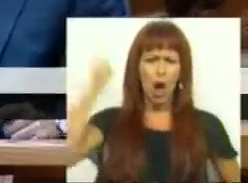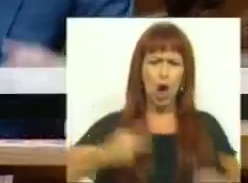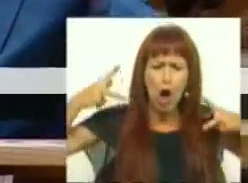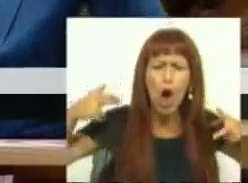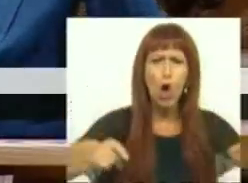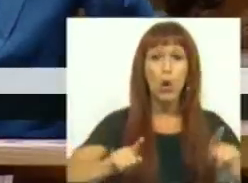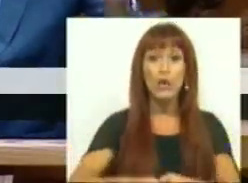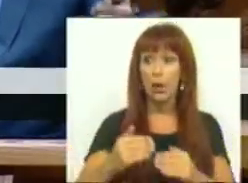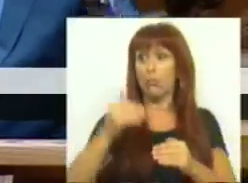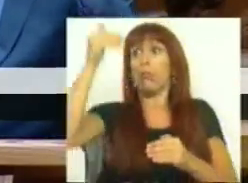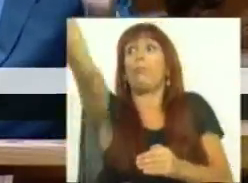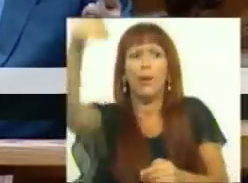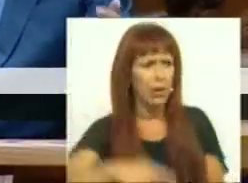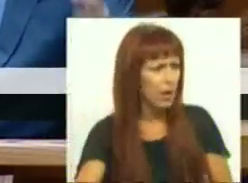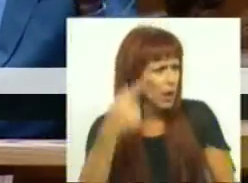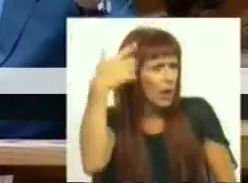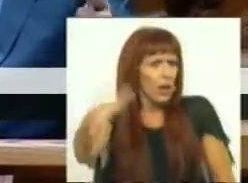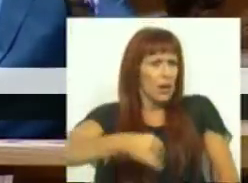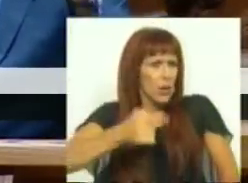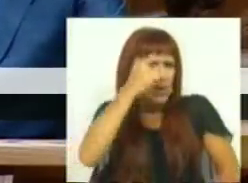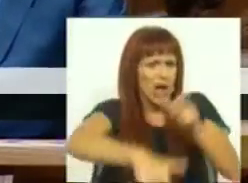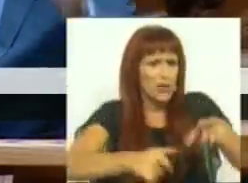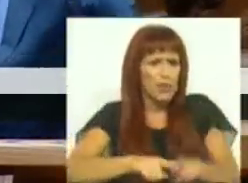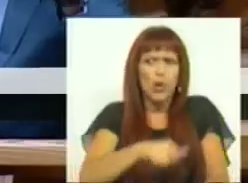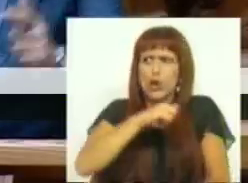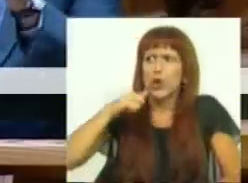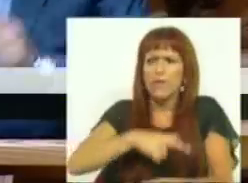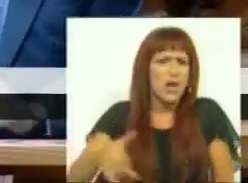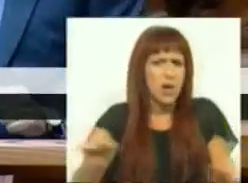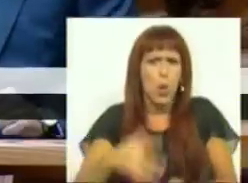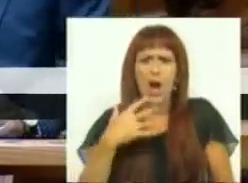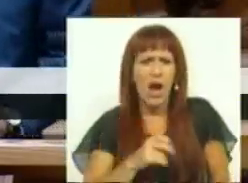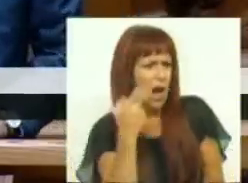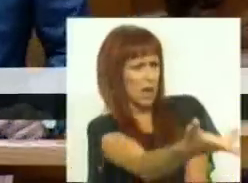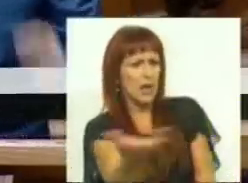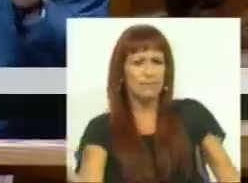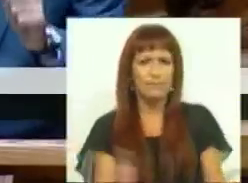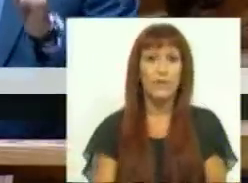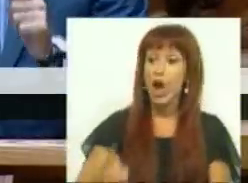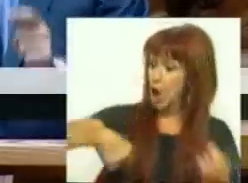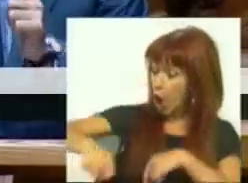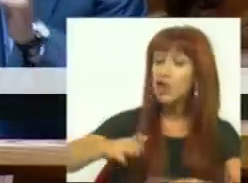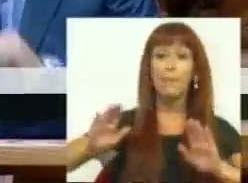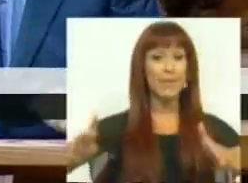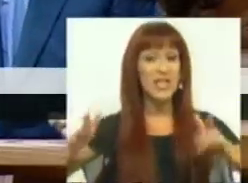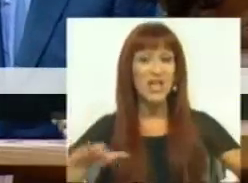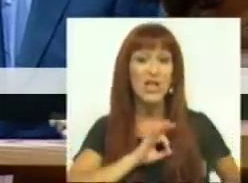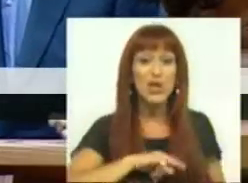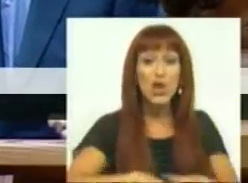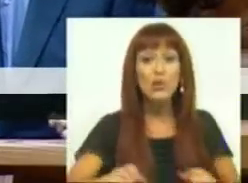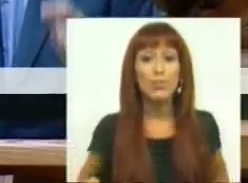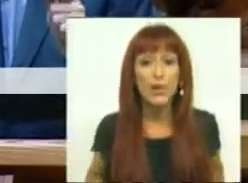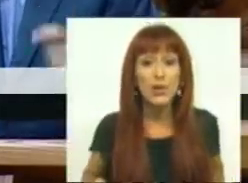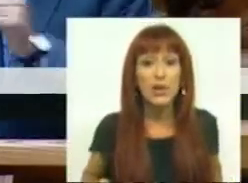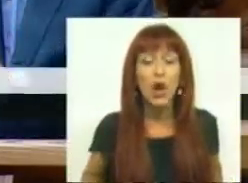austeridade vai para além da tolerância dos eleitores sofredores. Não tem credibilidade. Nós precisamos, senhores